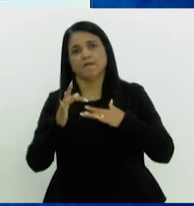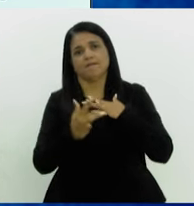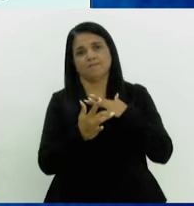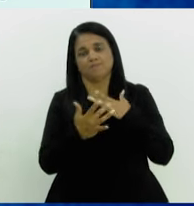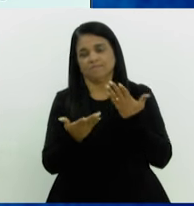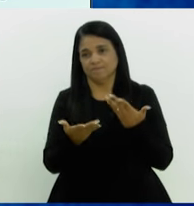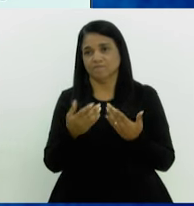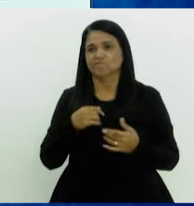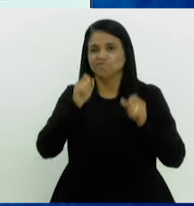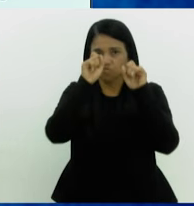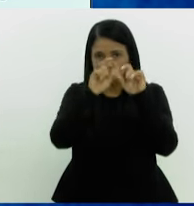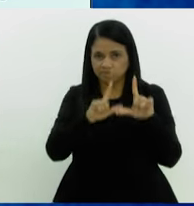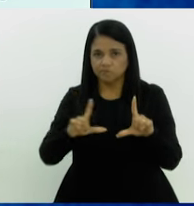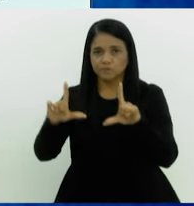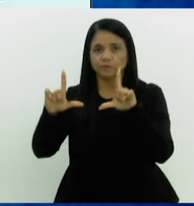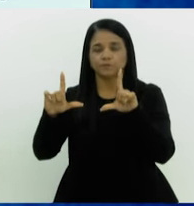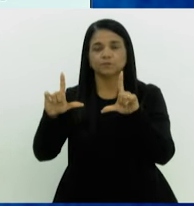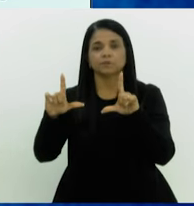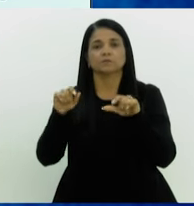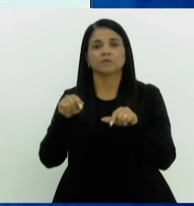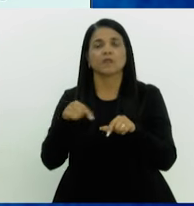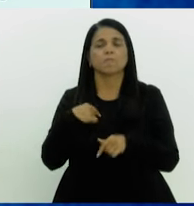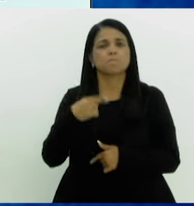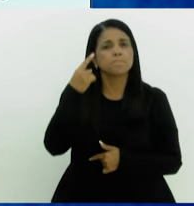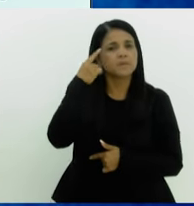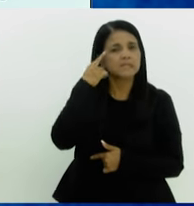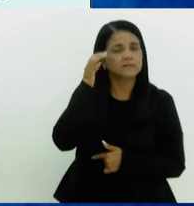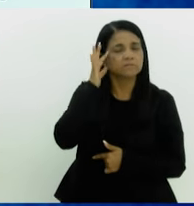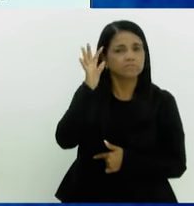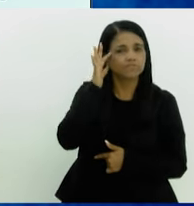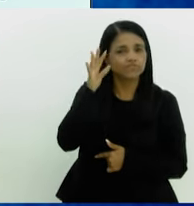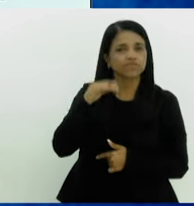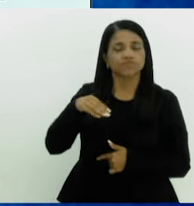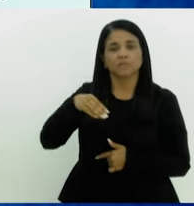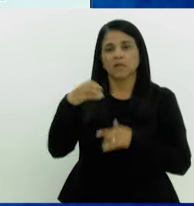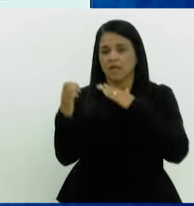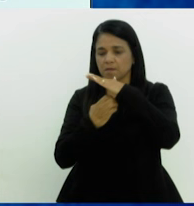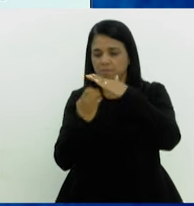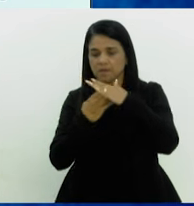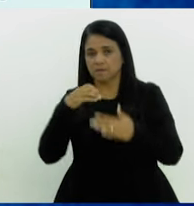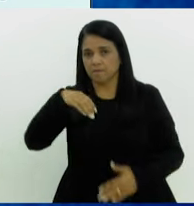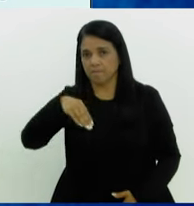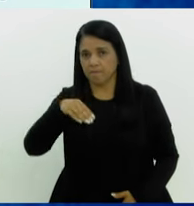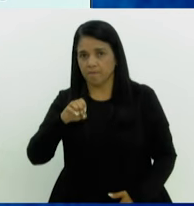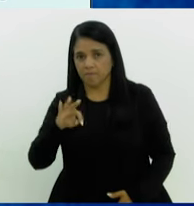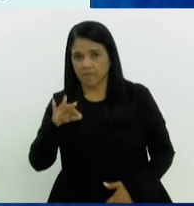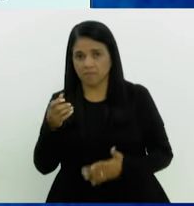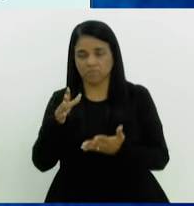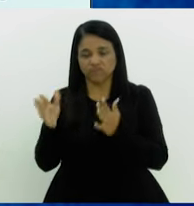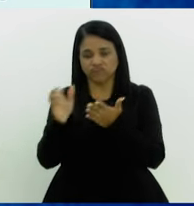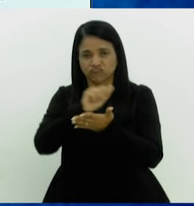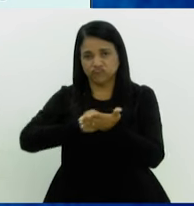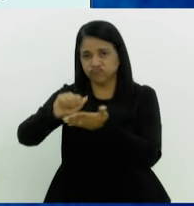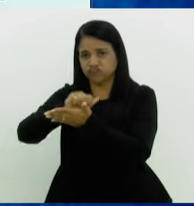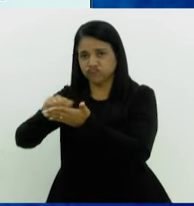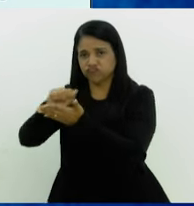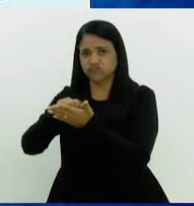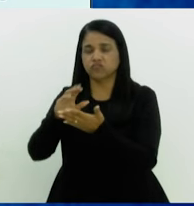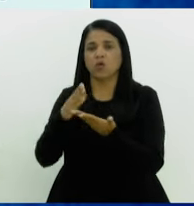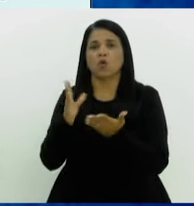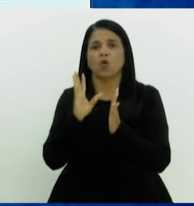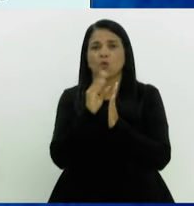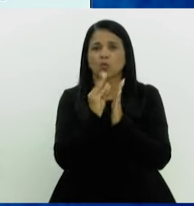próximo pro gentileza e é pensando nisso que a meta hoje remove conteúdo comentário